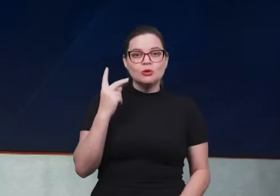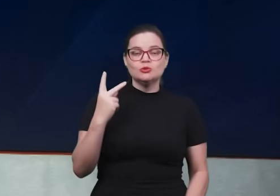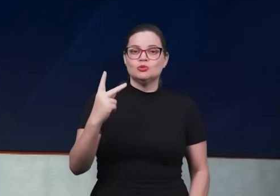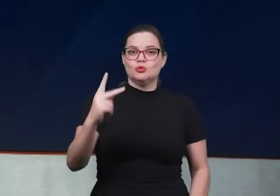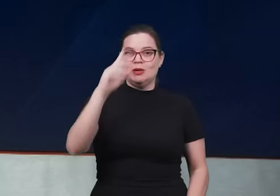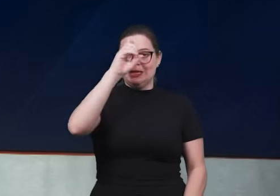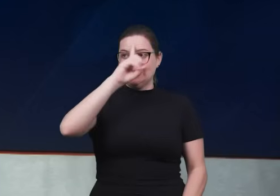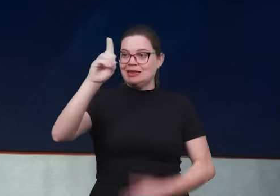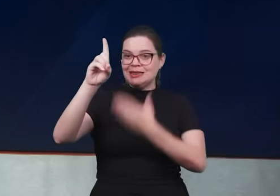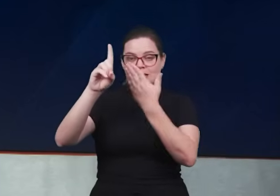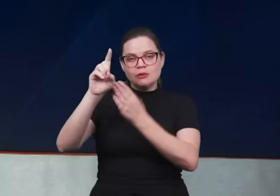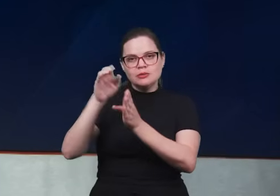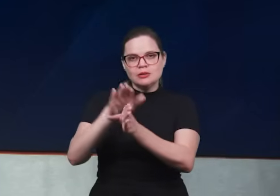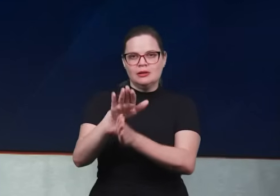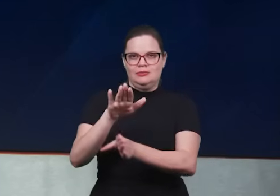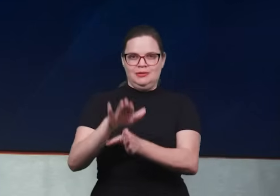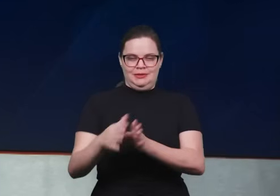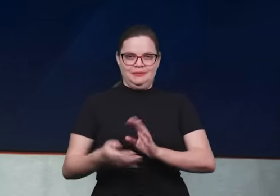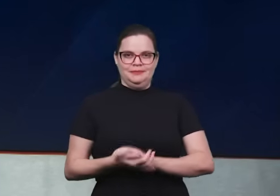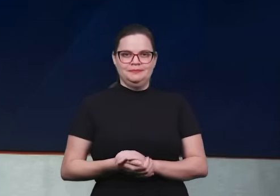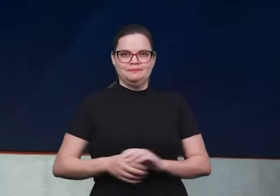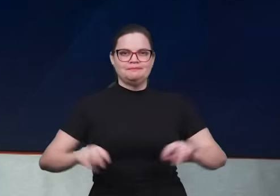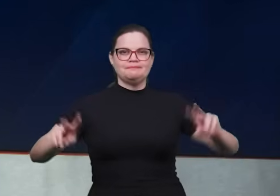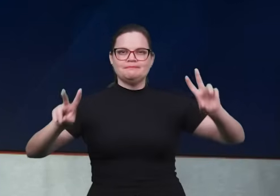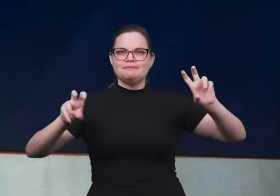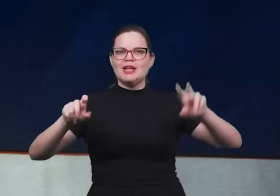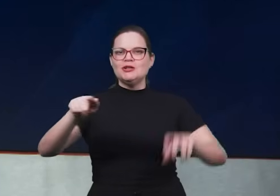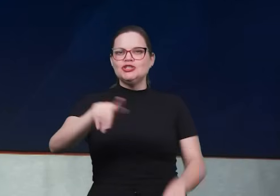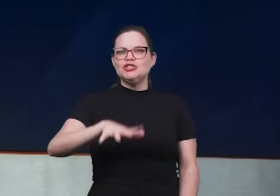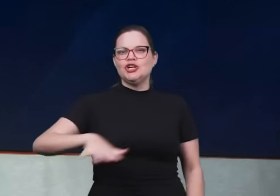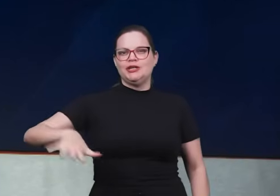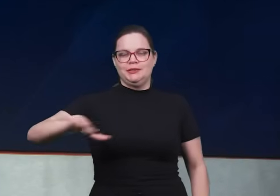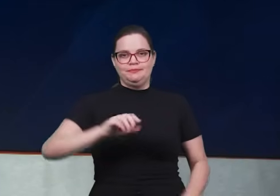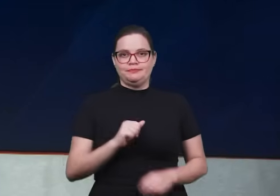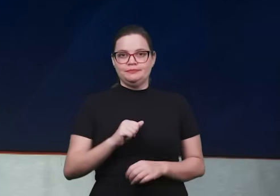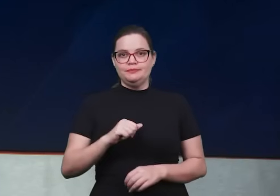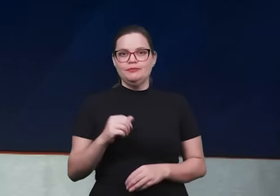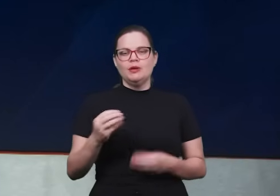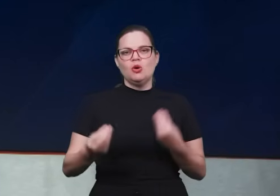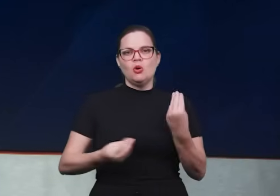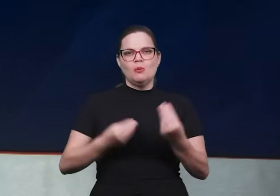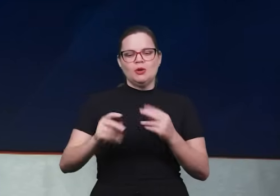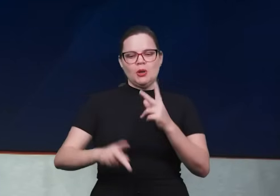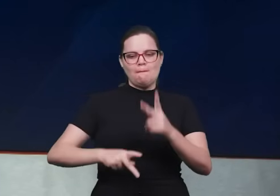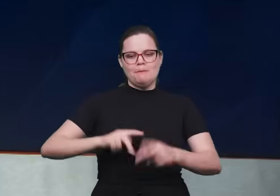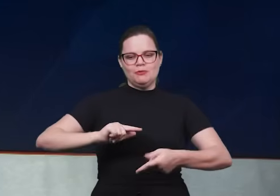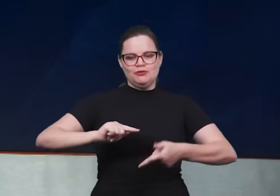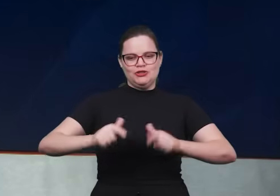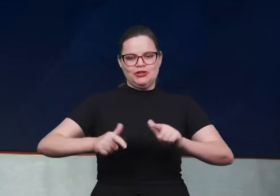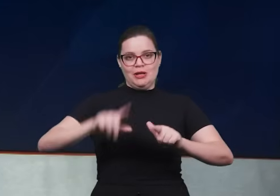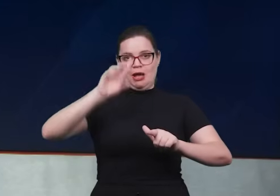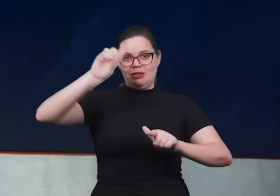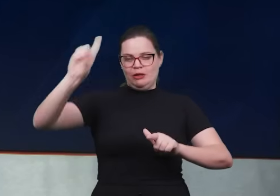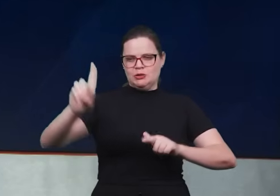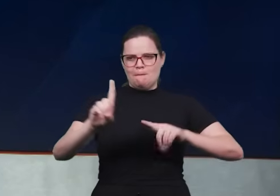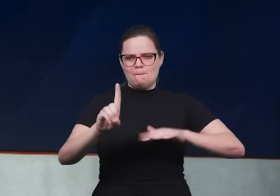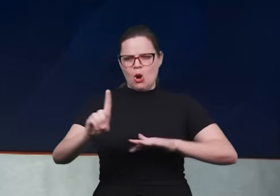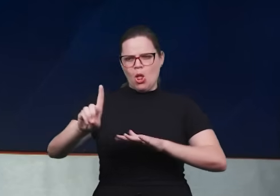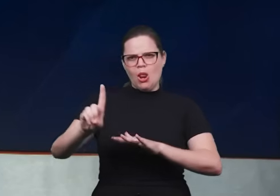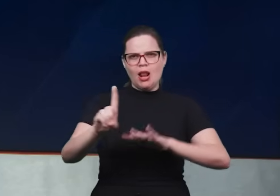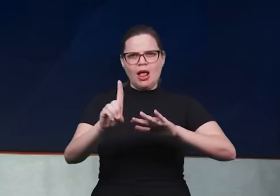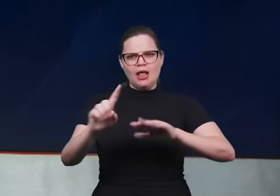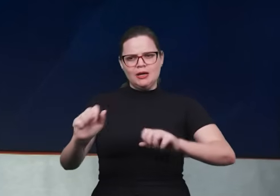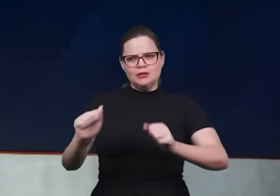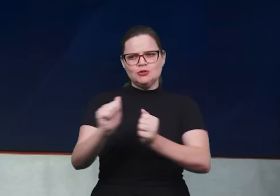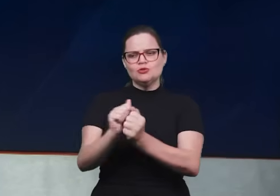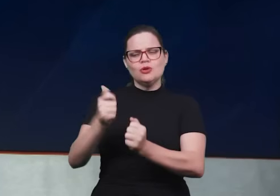sua vida. O nosso tema geral é Lições da Caminhada com Deus. E hoje falaremos sobre